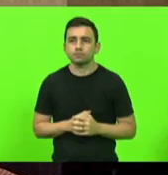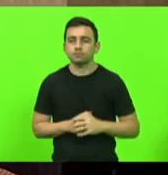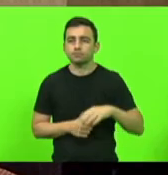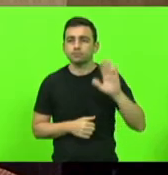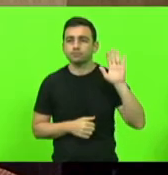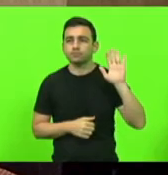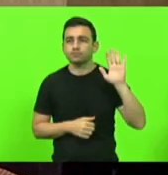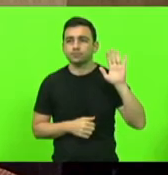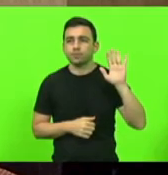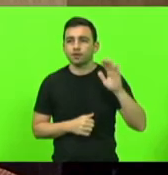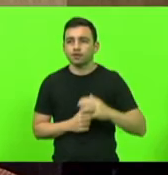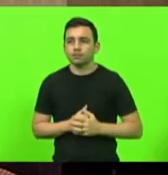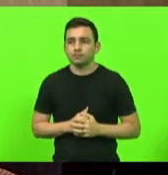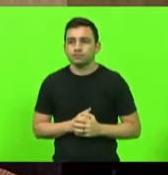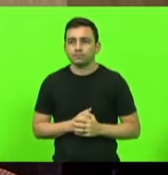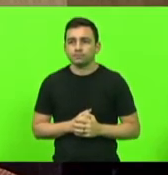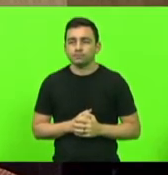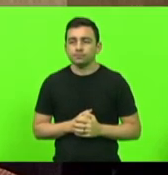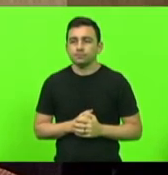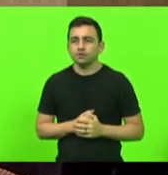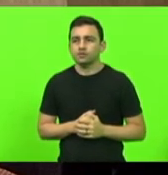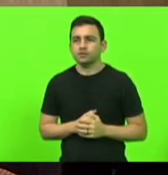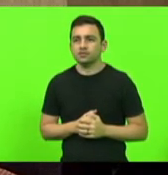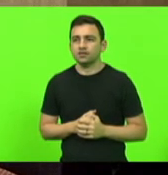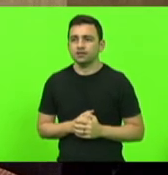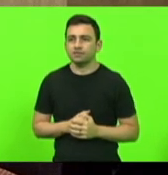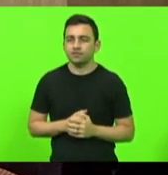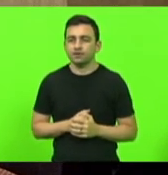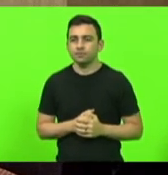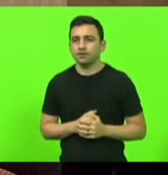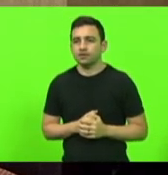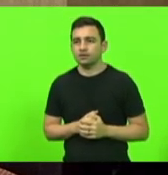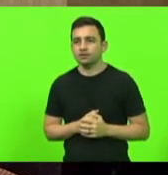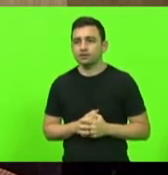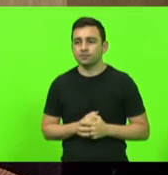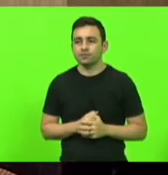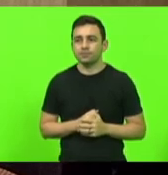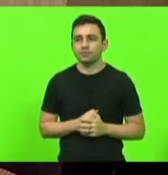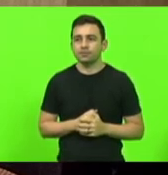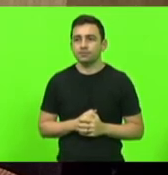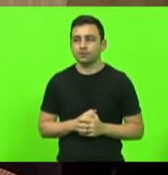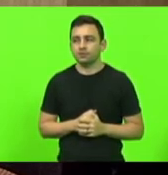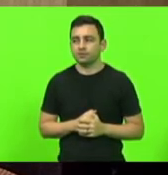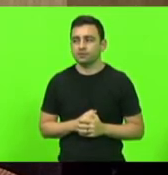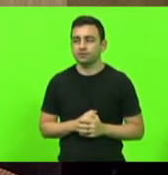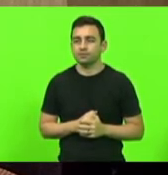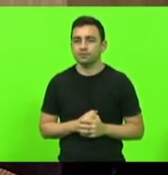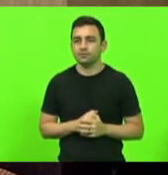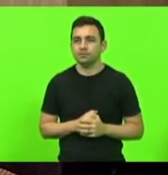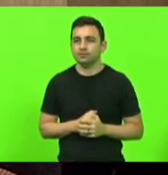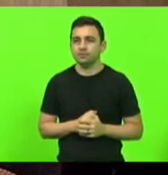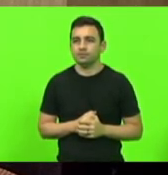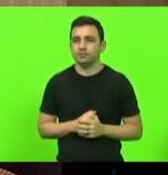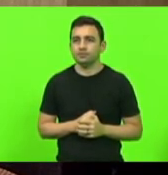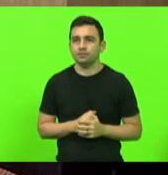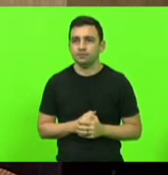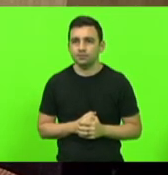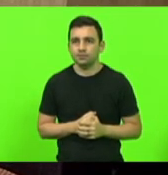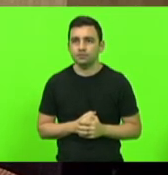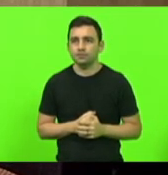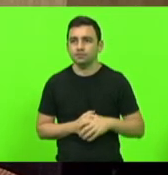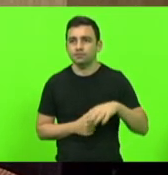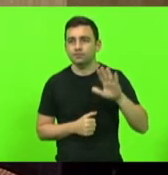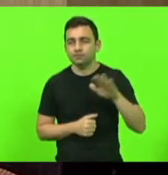Vossa Excelência, me permite, senhor presidente? Neudi Sareta, pela ordem, na sequência... senhor presidente, eu ouço, Vossa Excelência, senhores deputado deputados,